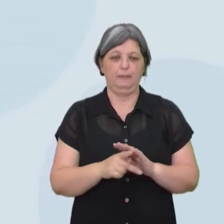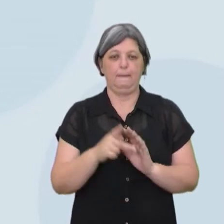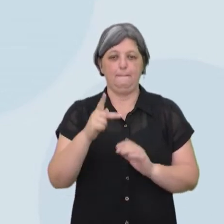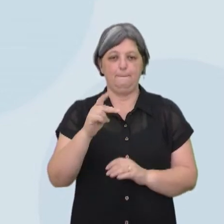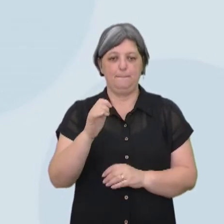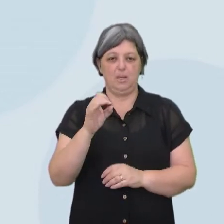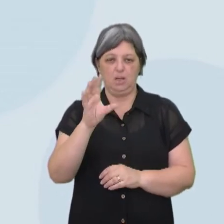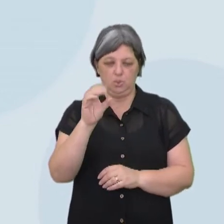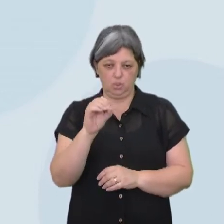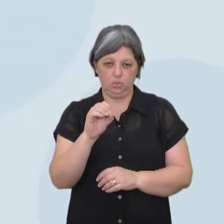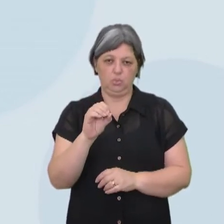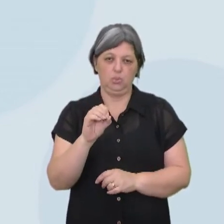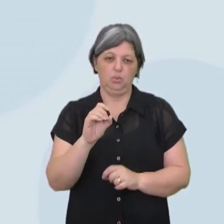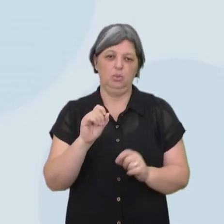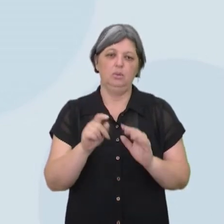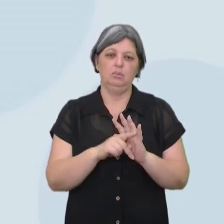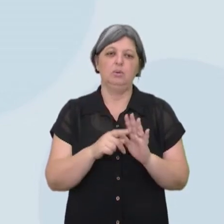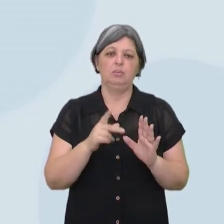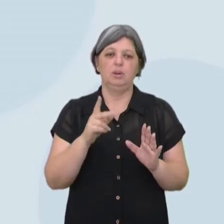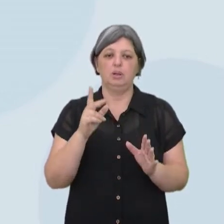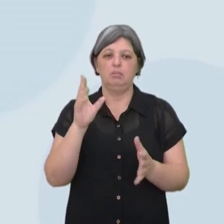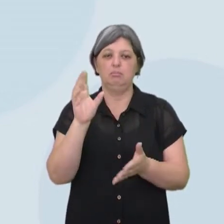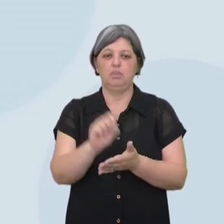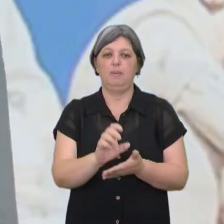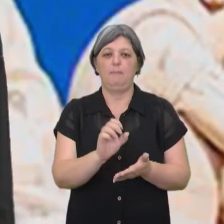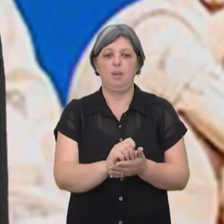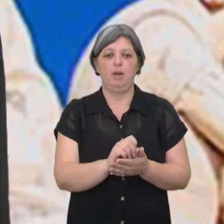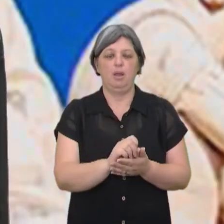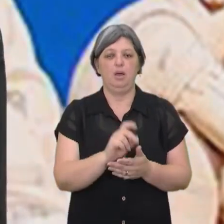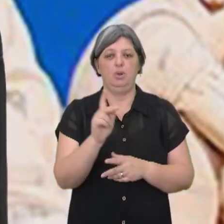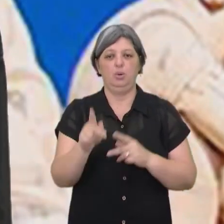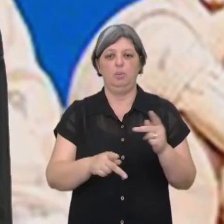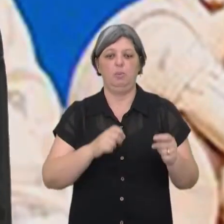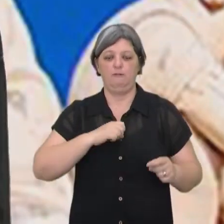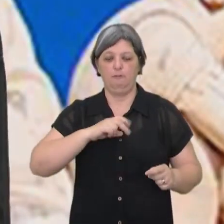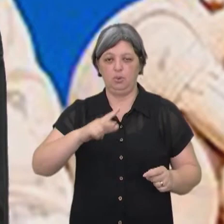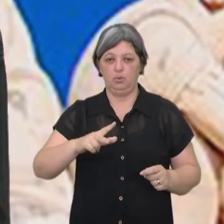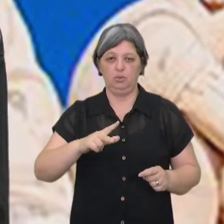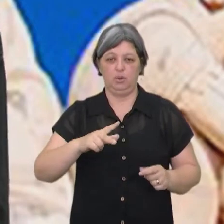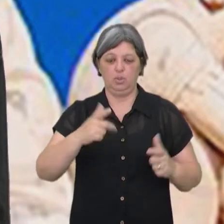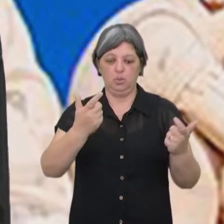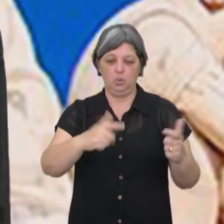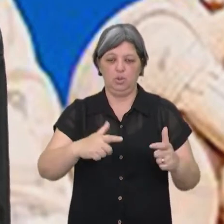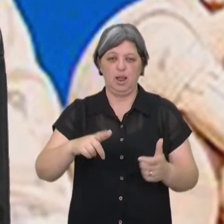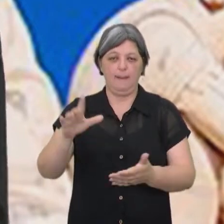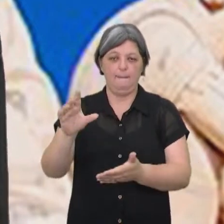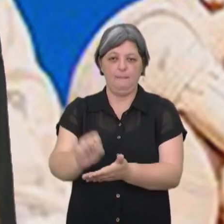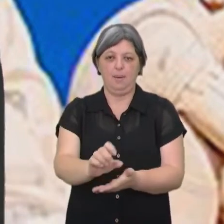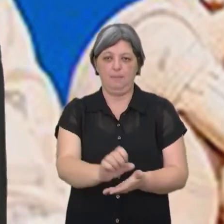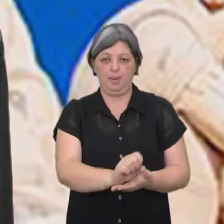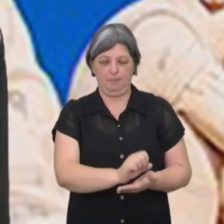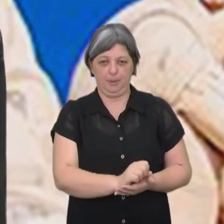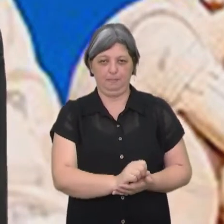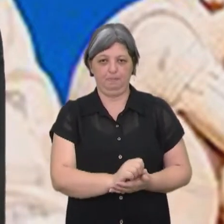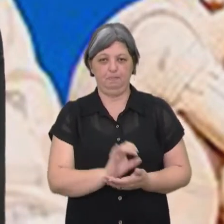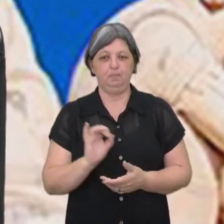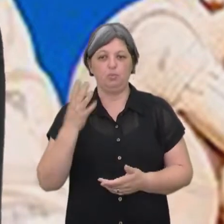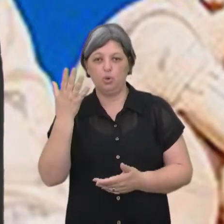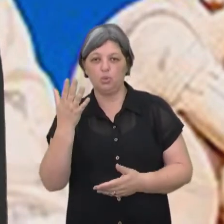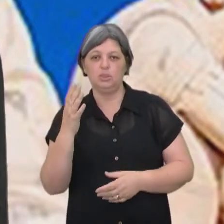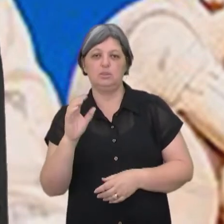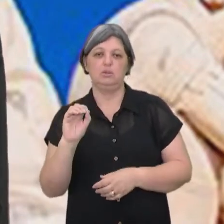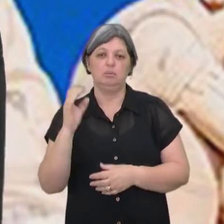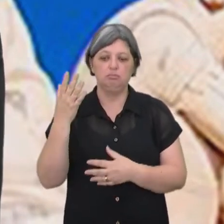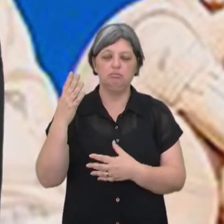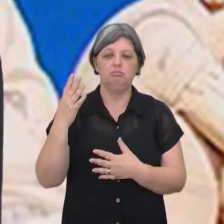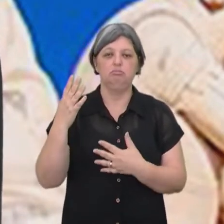o start aí da própria conquista portuguesa dessas novas terras, que foi acontecendo aí no decorrer